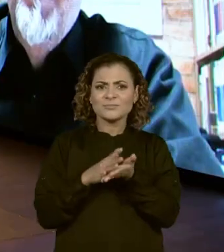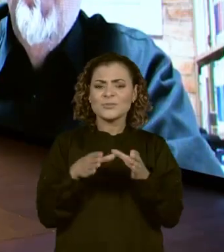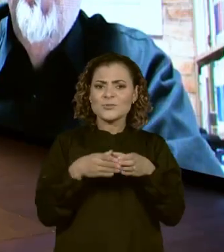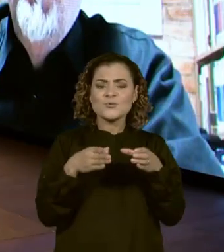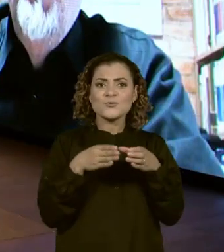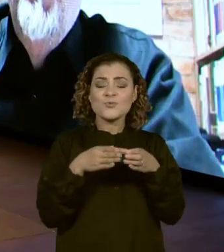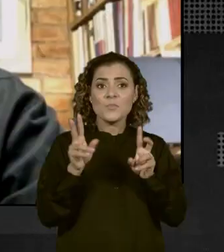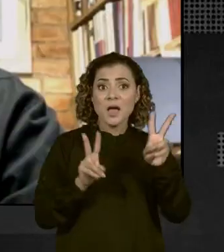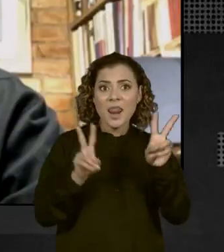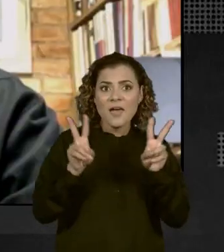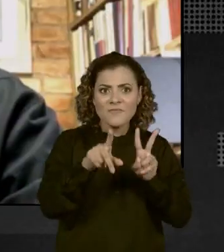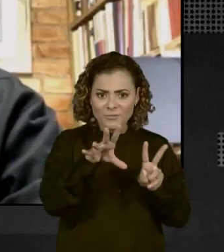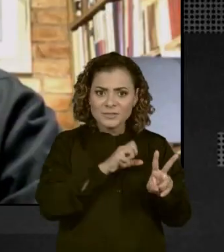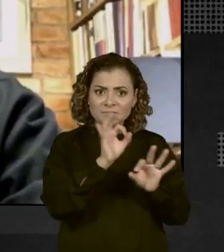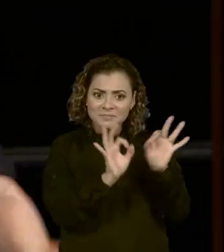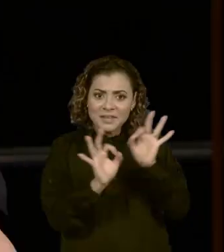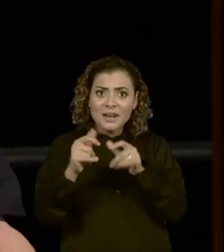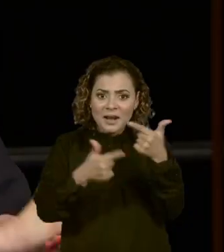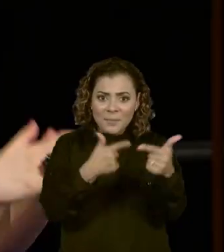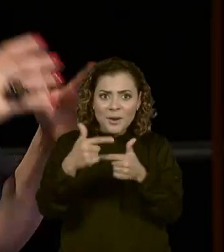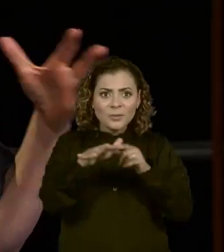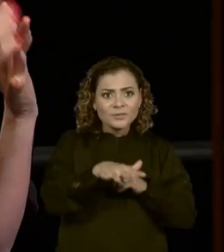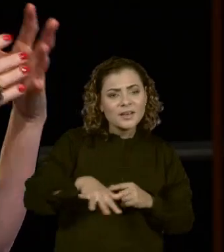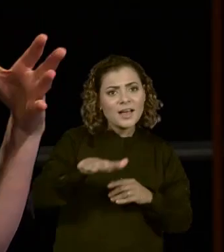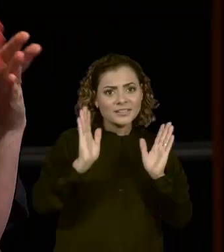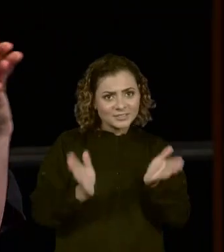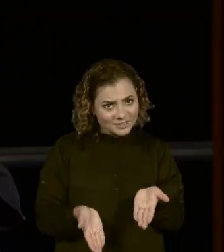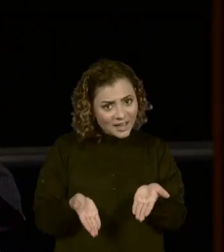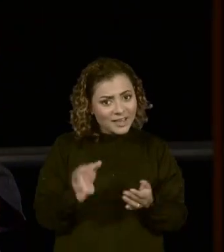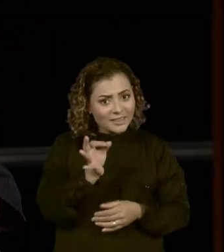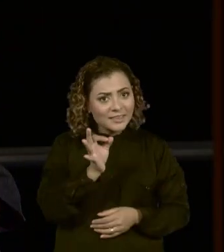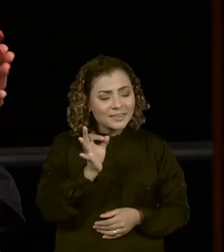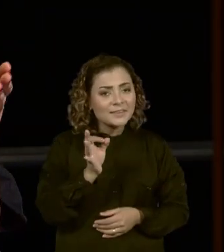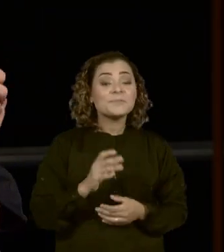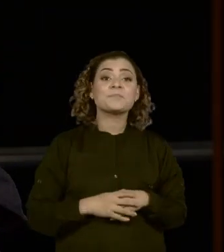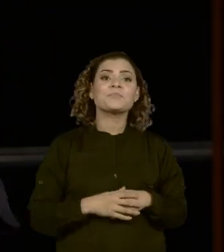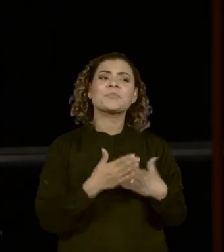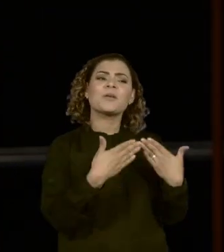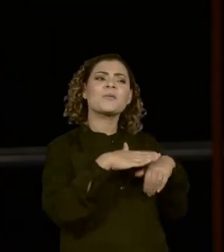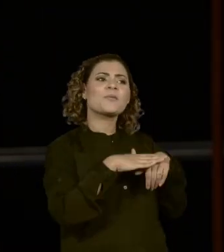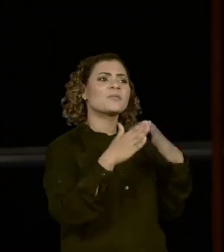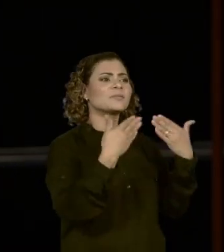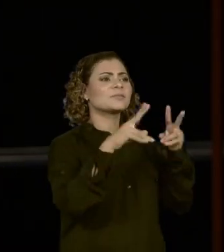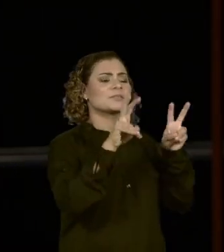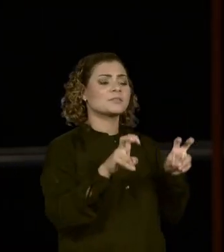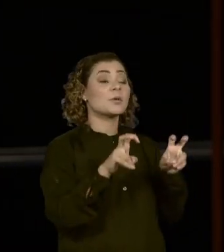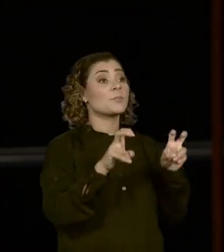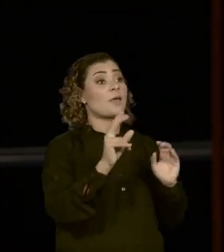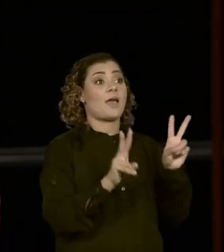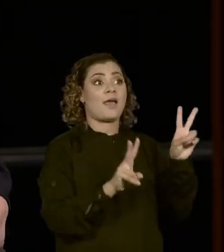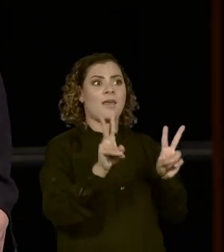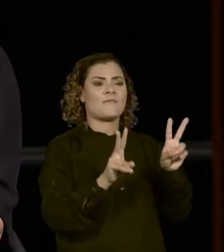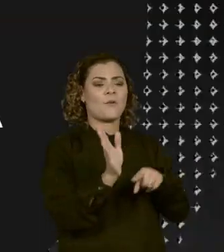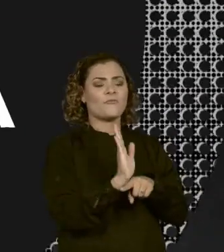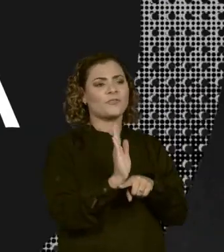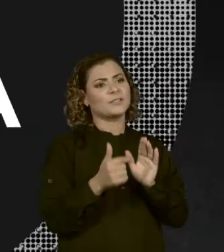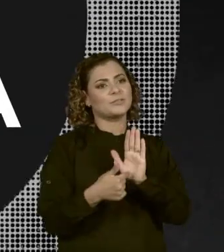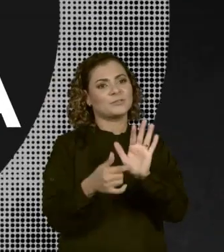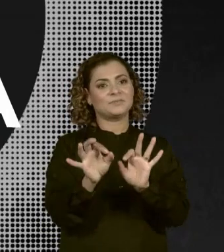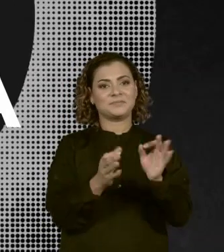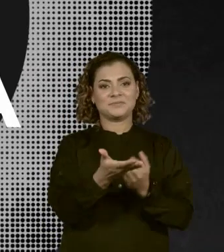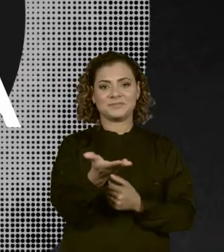Estamos de volta para o nosso bate-papo com o diretor, produtor, cenógrafo e carnavalesco. Né, Ulisses Cruz?